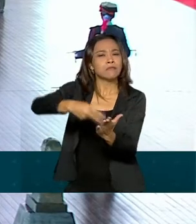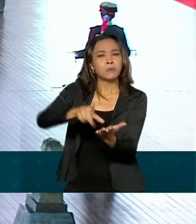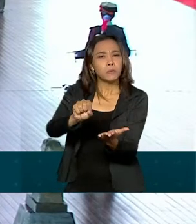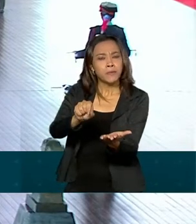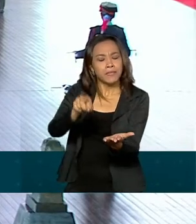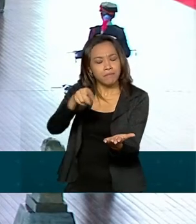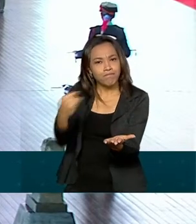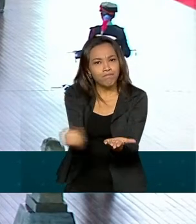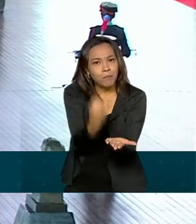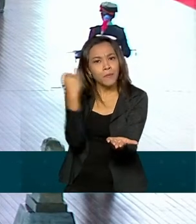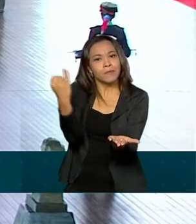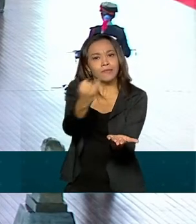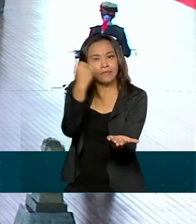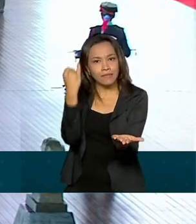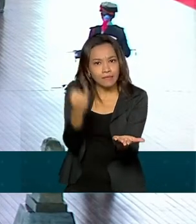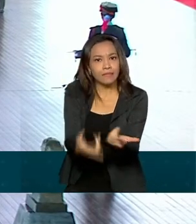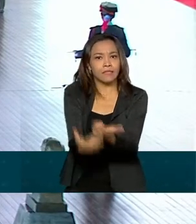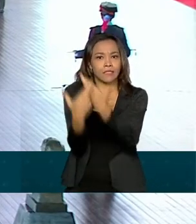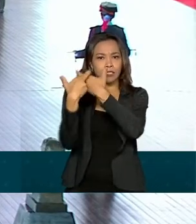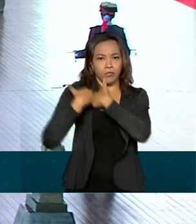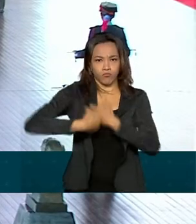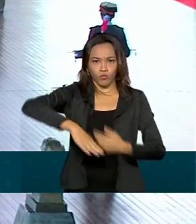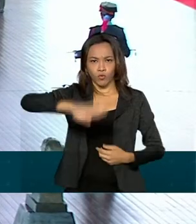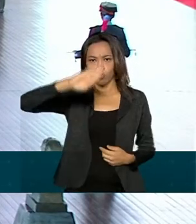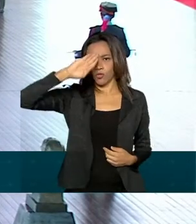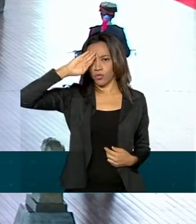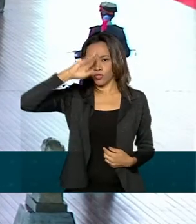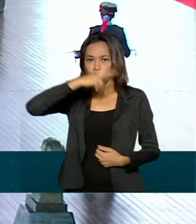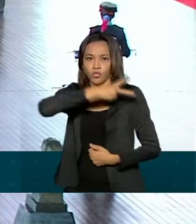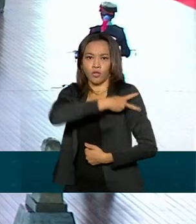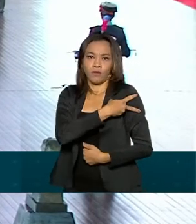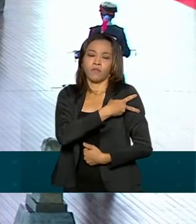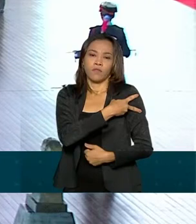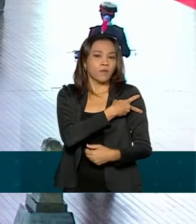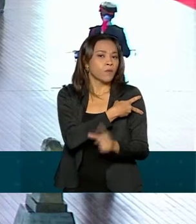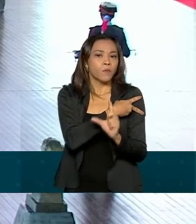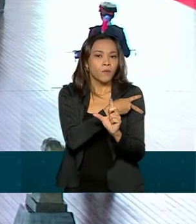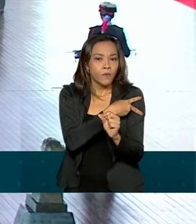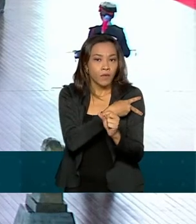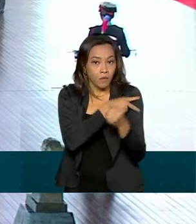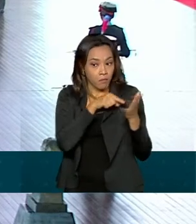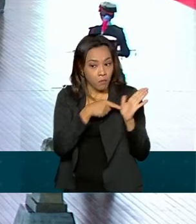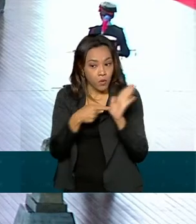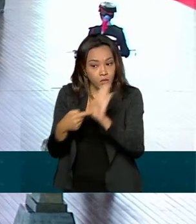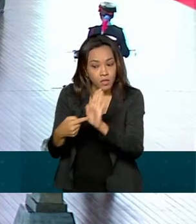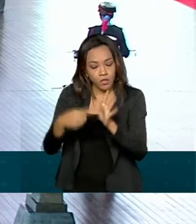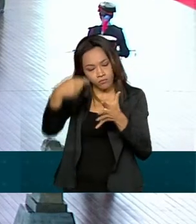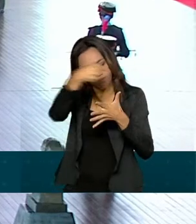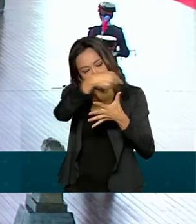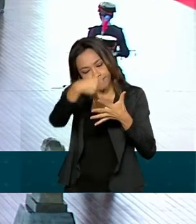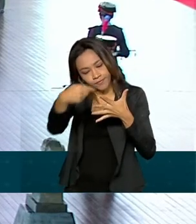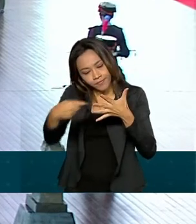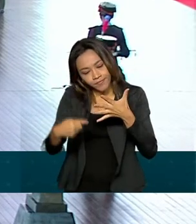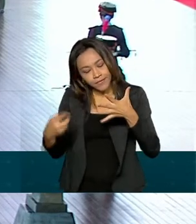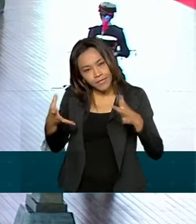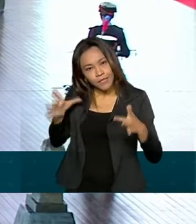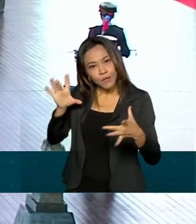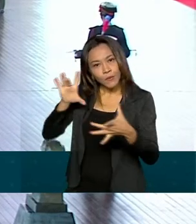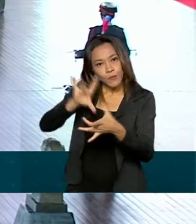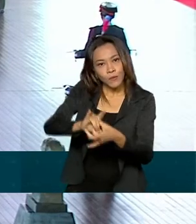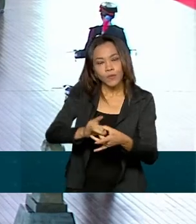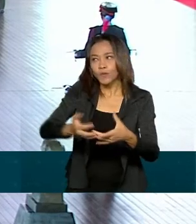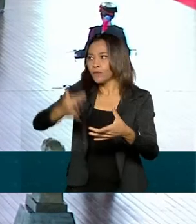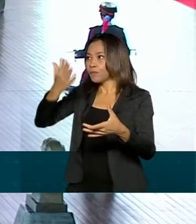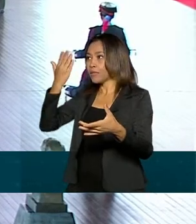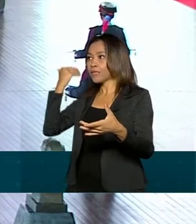importância da investidura do oficial como chefe militar enfatizando os vínculos que unem ao passado e ao